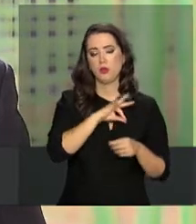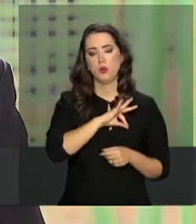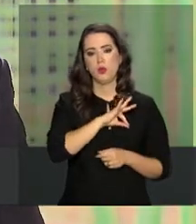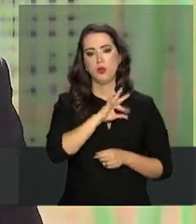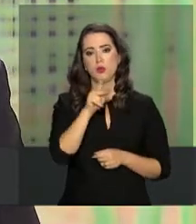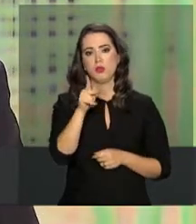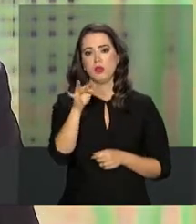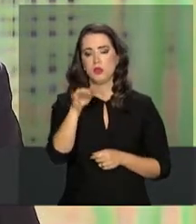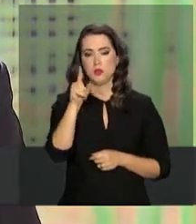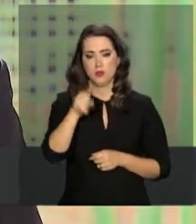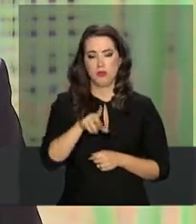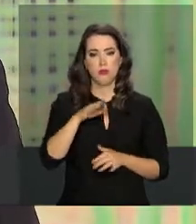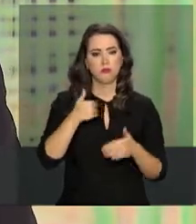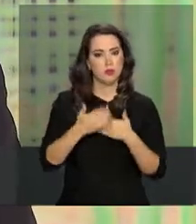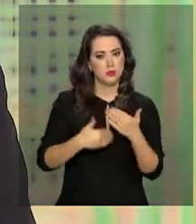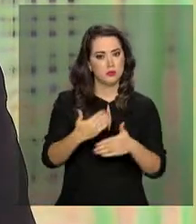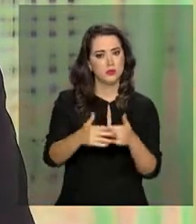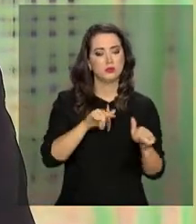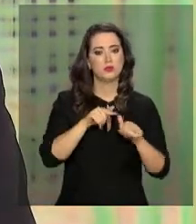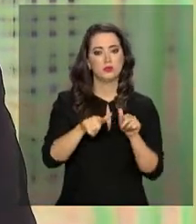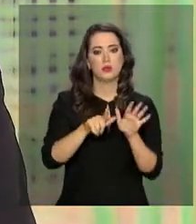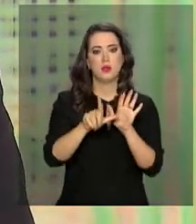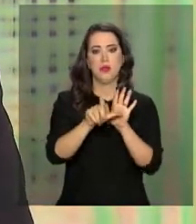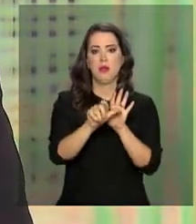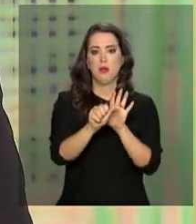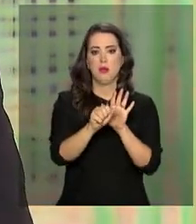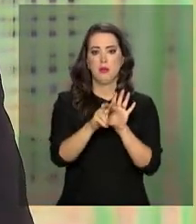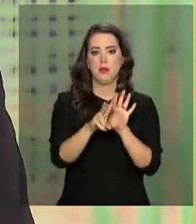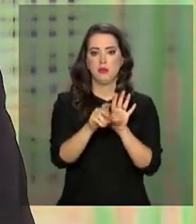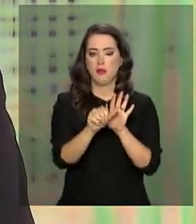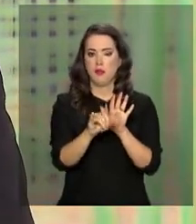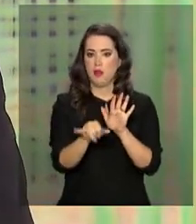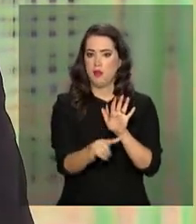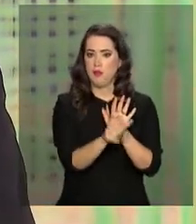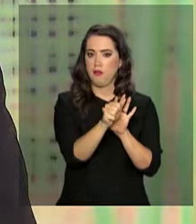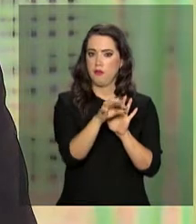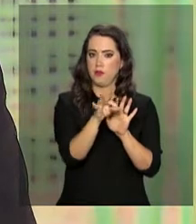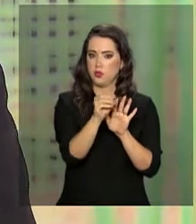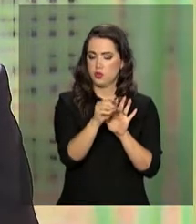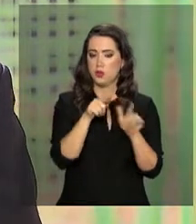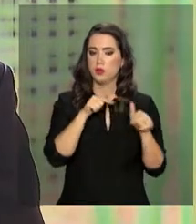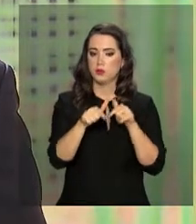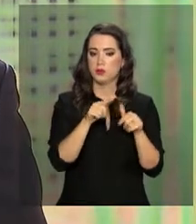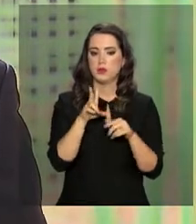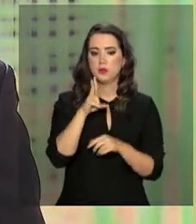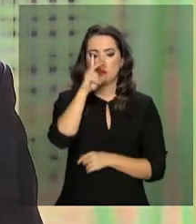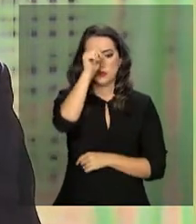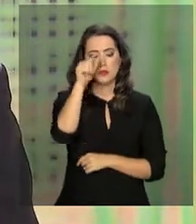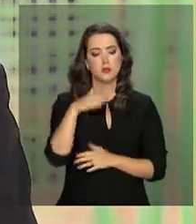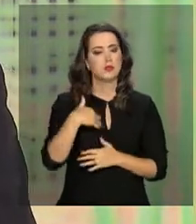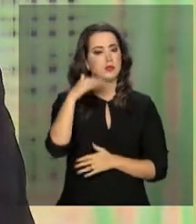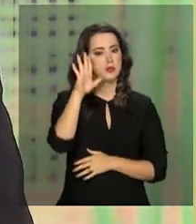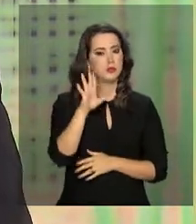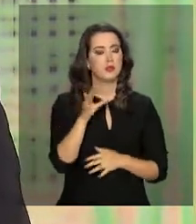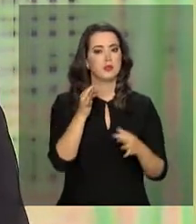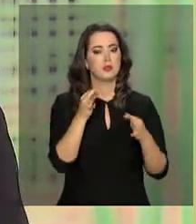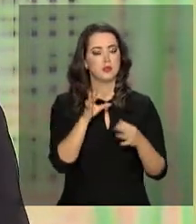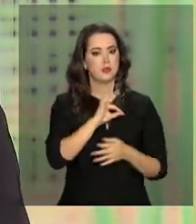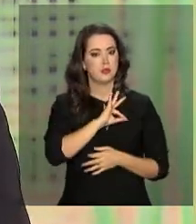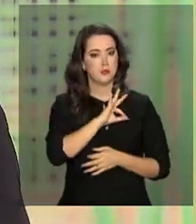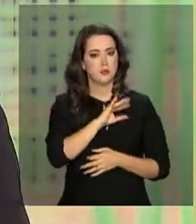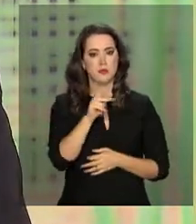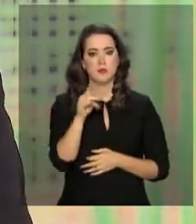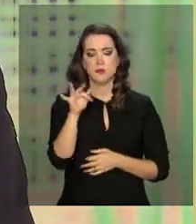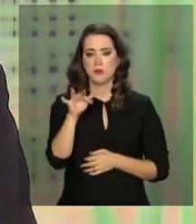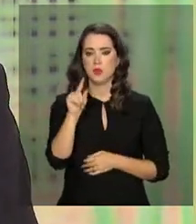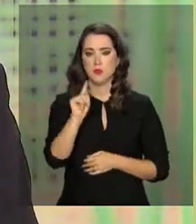jato ele tem a missão de ramos e assim fortalecer a polícia federal ea